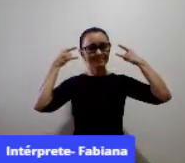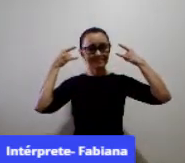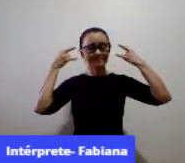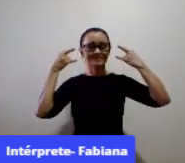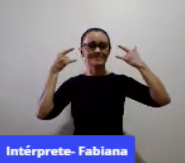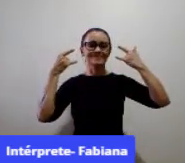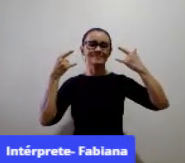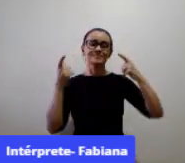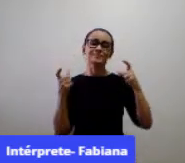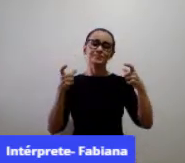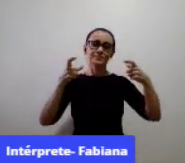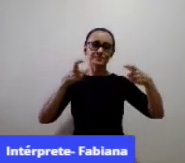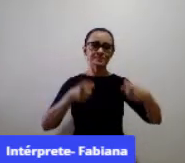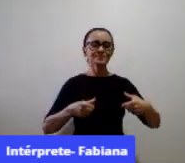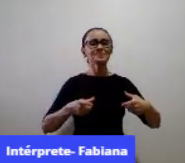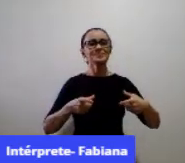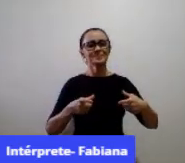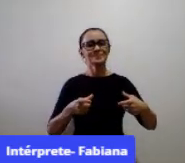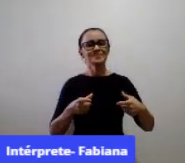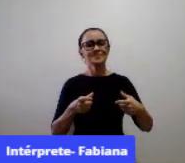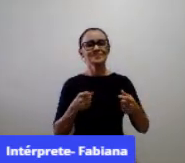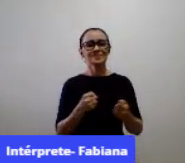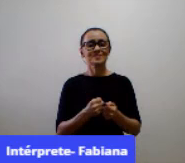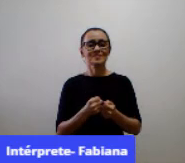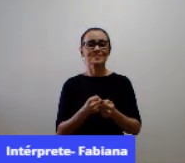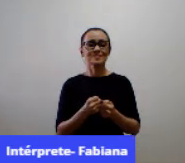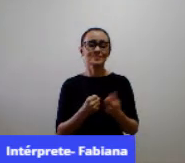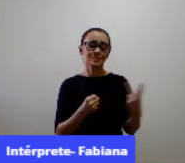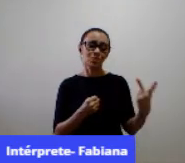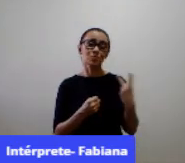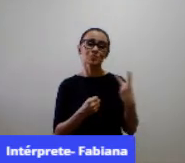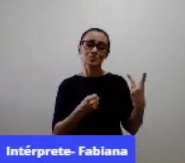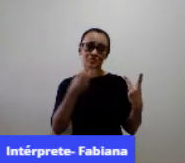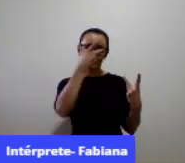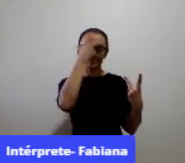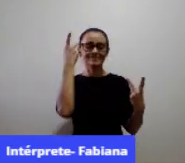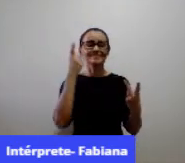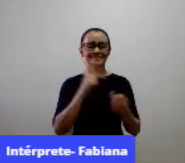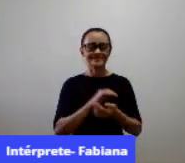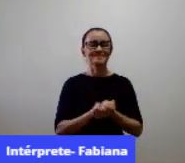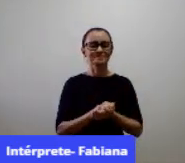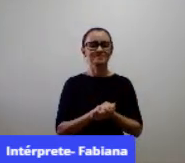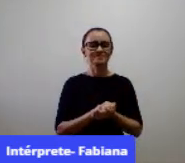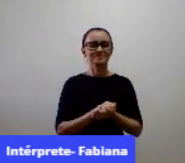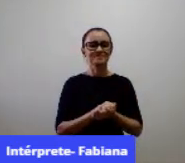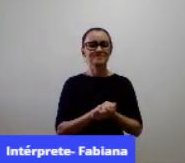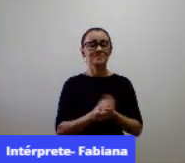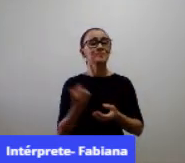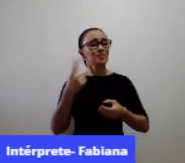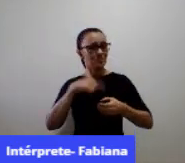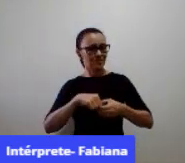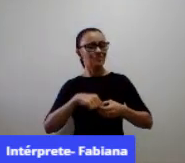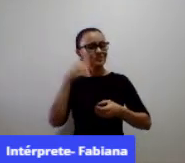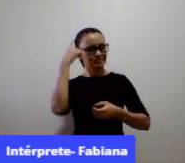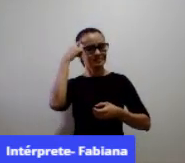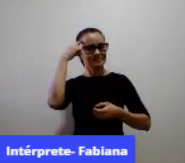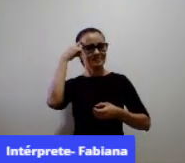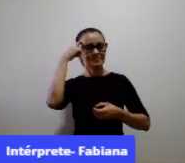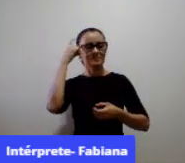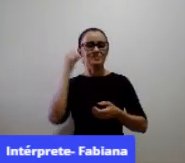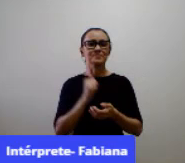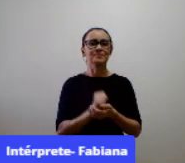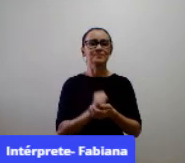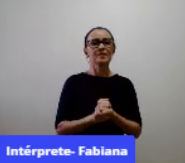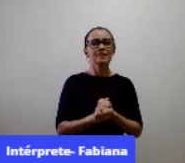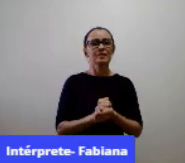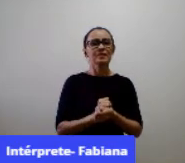em lugar com uma outra pessoa. Enfim, voltando lá, a ideia, né? A gente não pode falar de